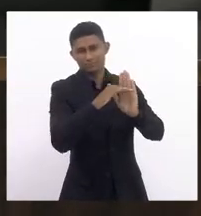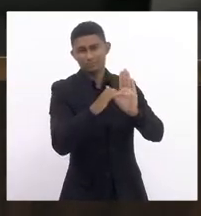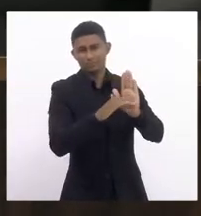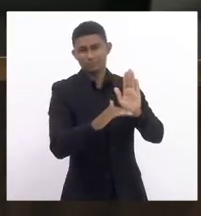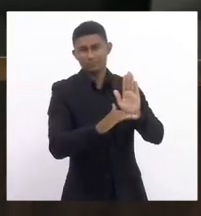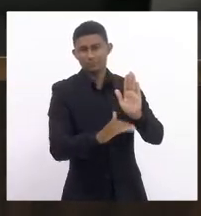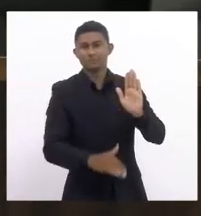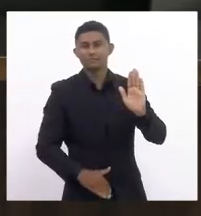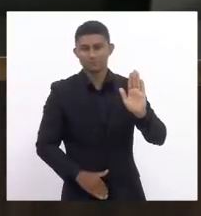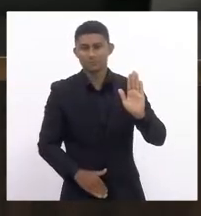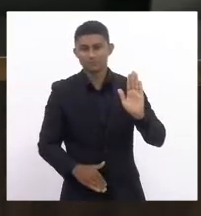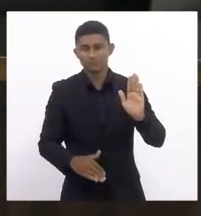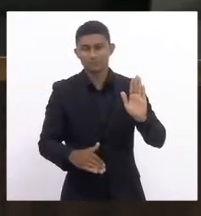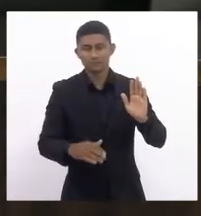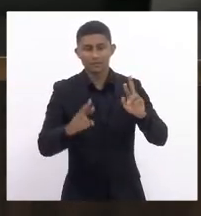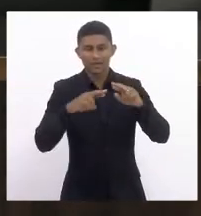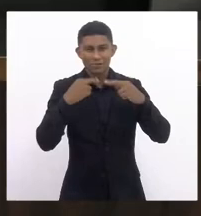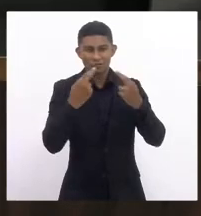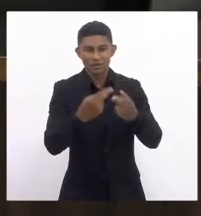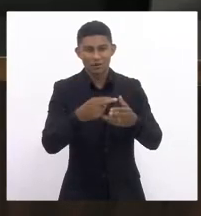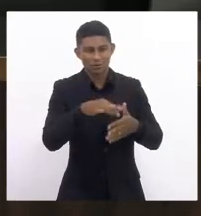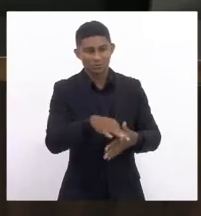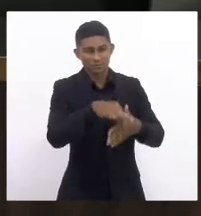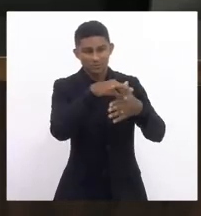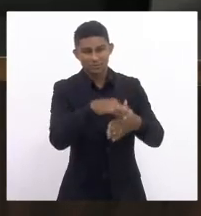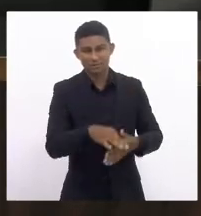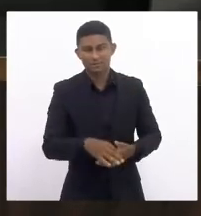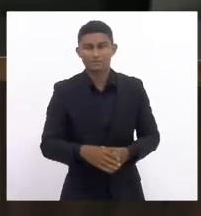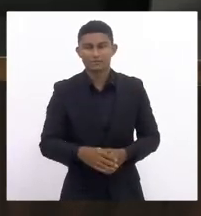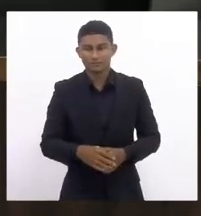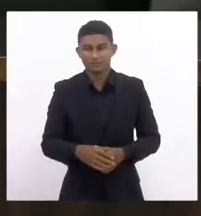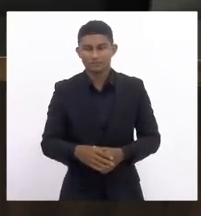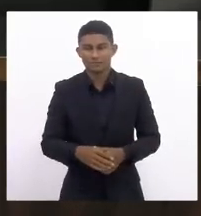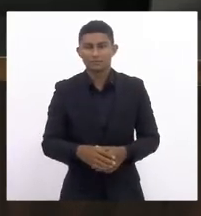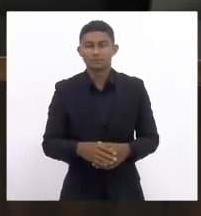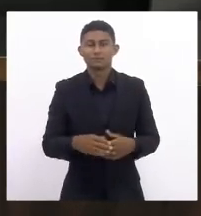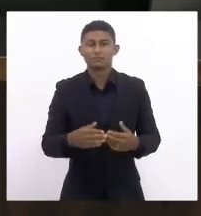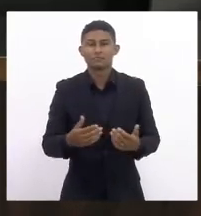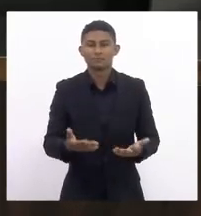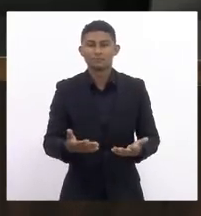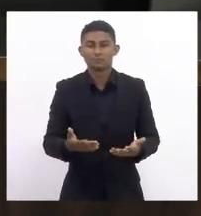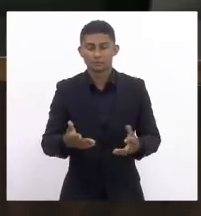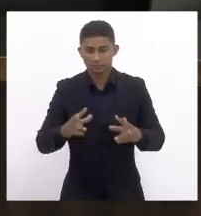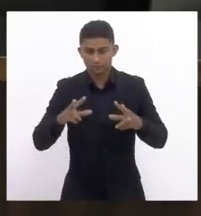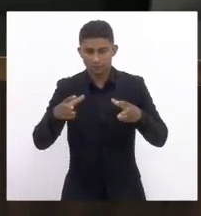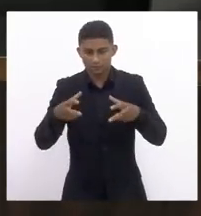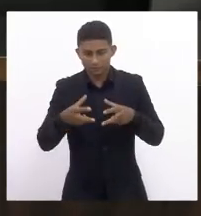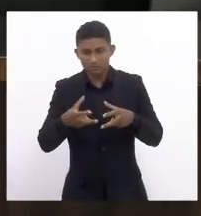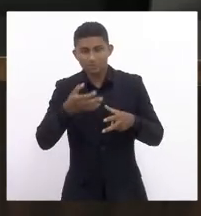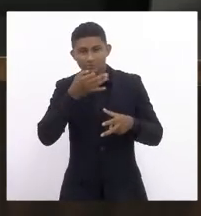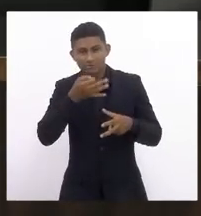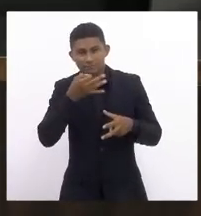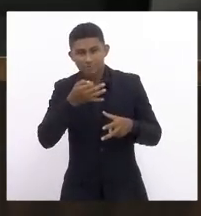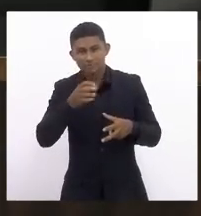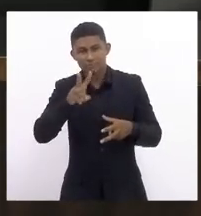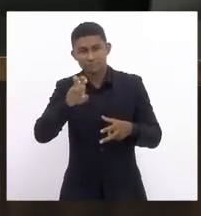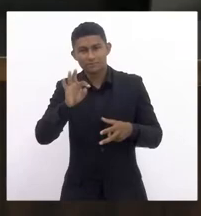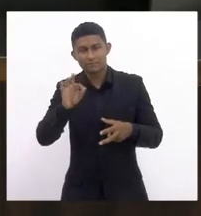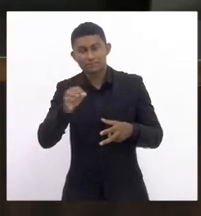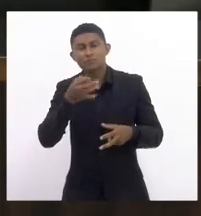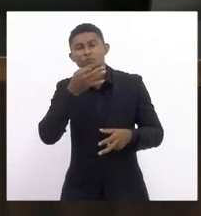pauta da reunião do Colégio de Líderes. Qual é o parecer da Comissão de Emendas Constitucionais e Vetos,